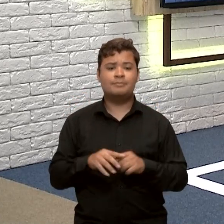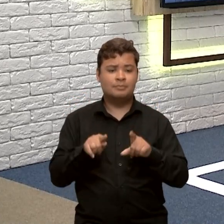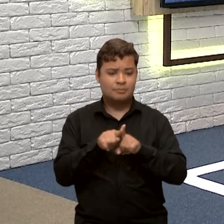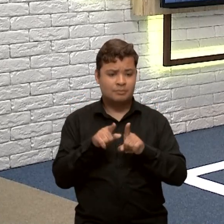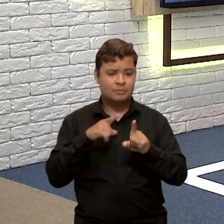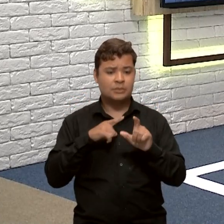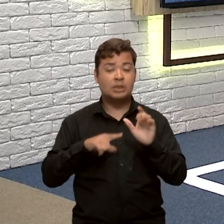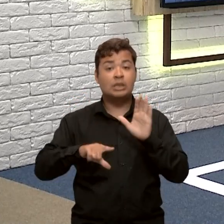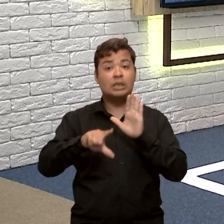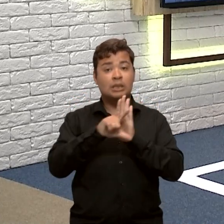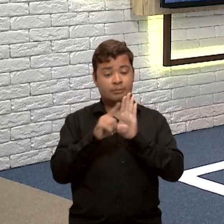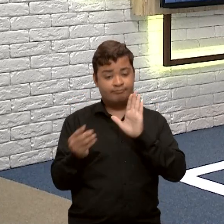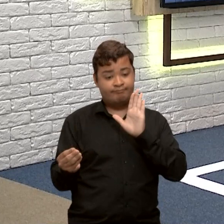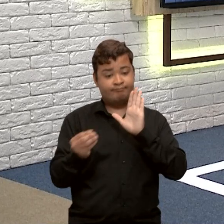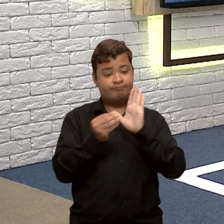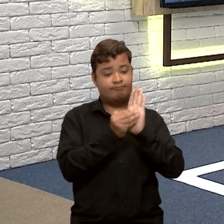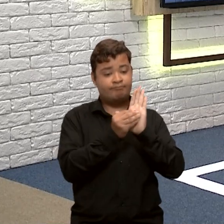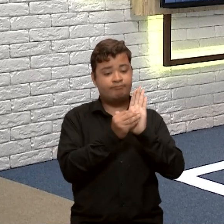legislação que acaba